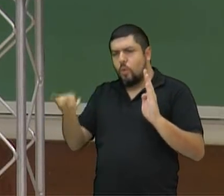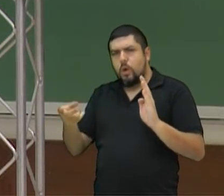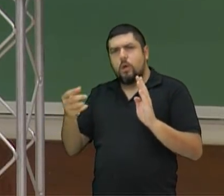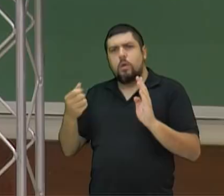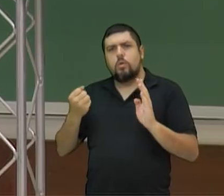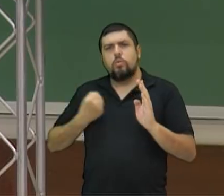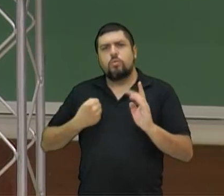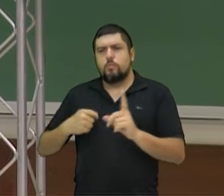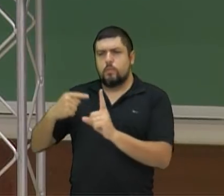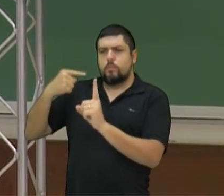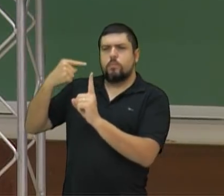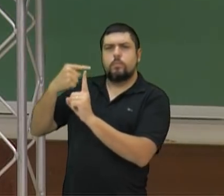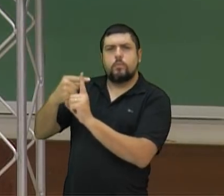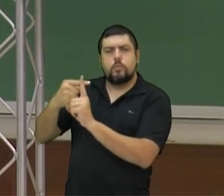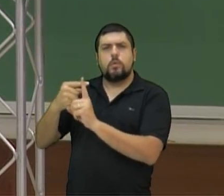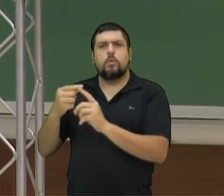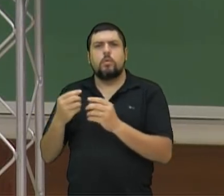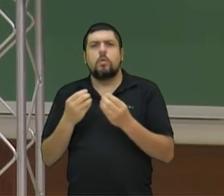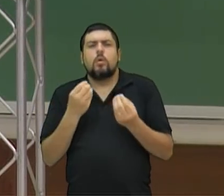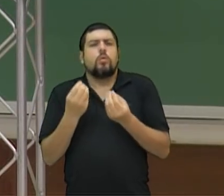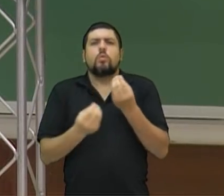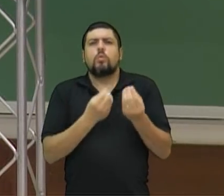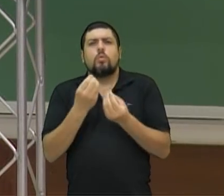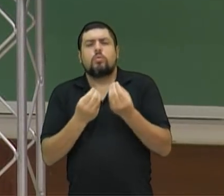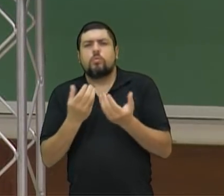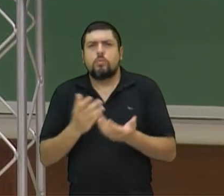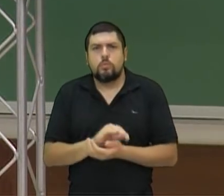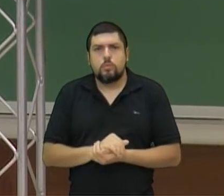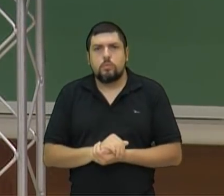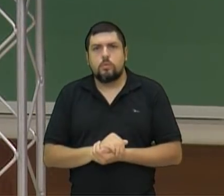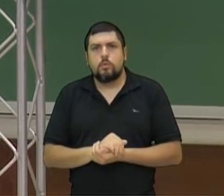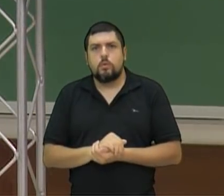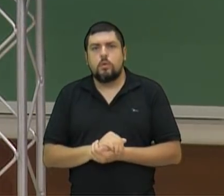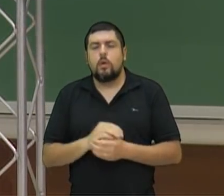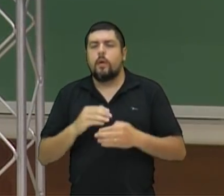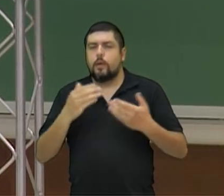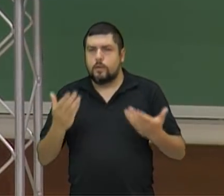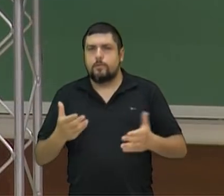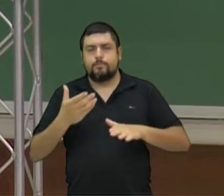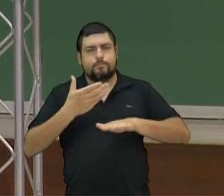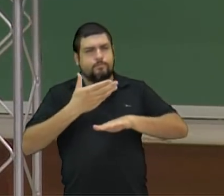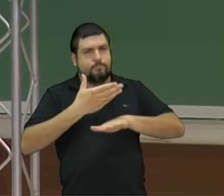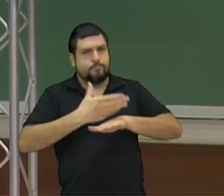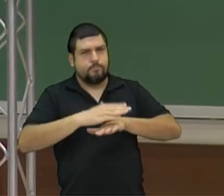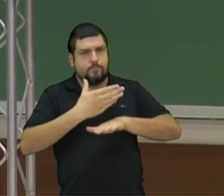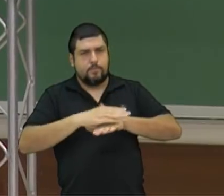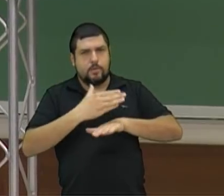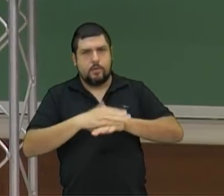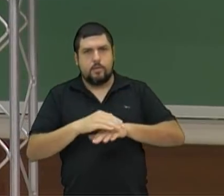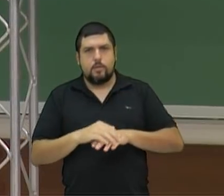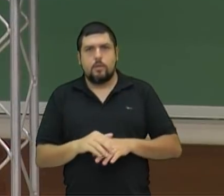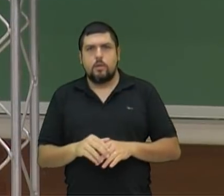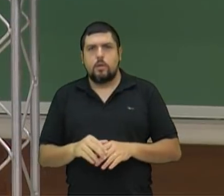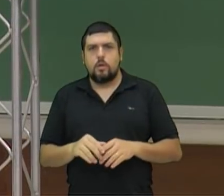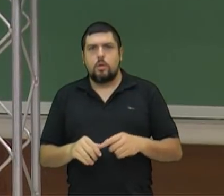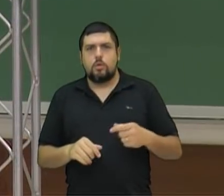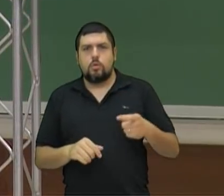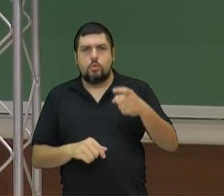que essa definição é capaz de tornar um número positivo? Então, vamos testar aqui ó, com x igual a mais ou menos 4,